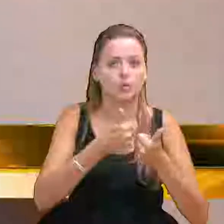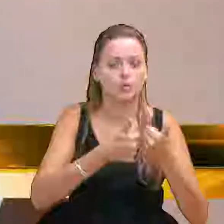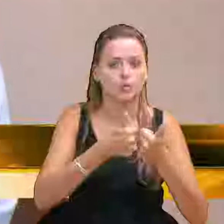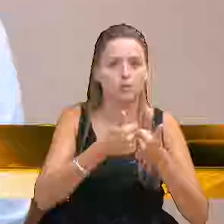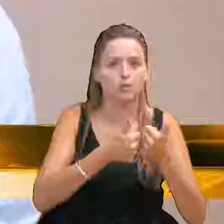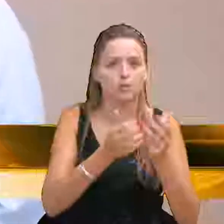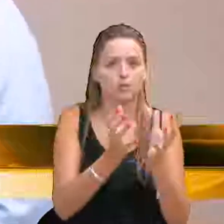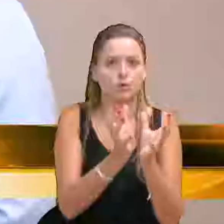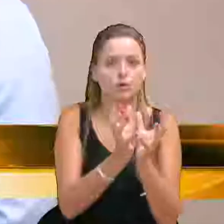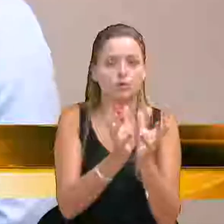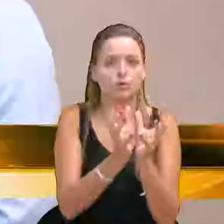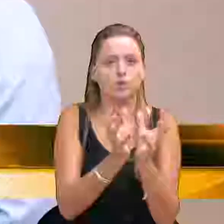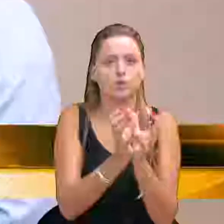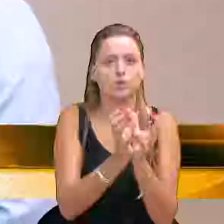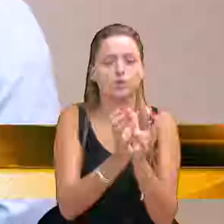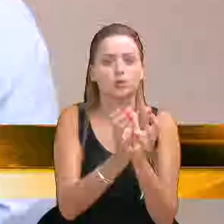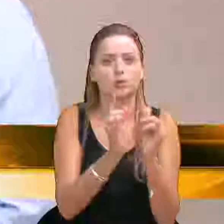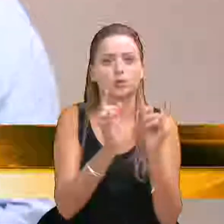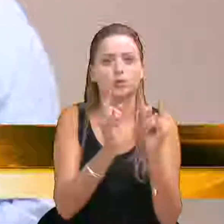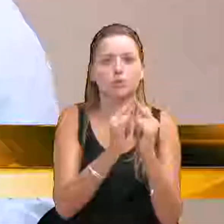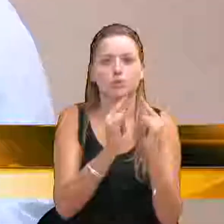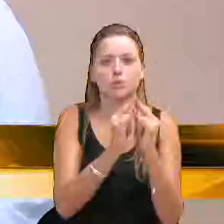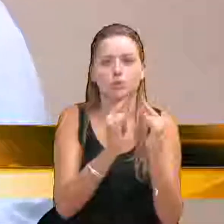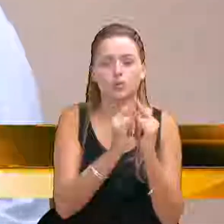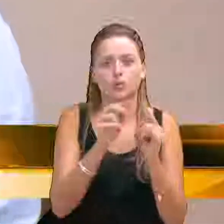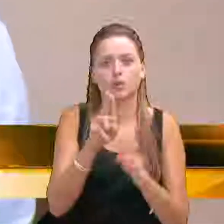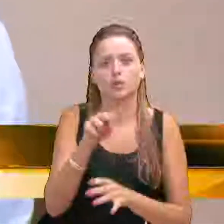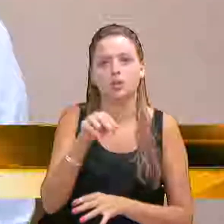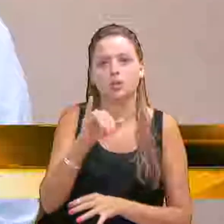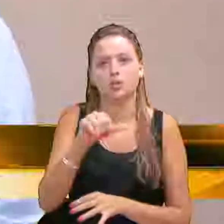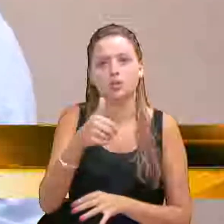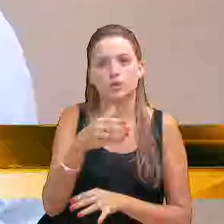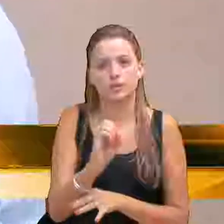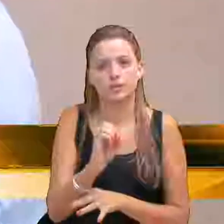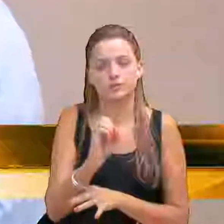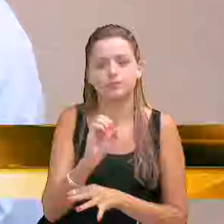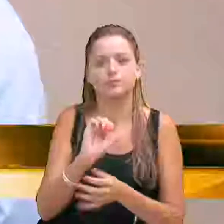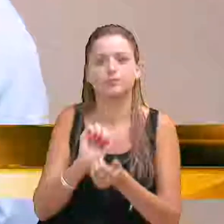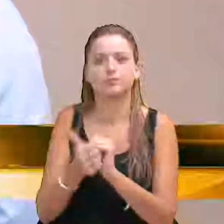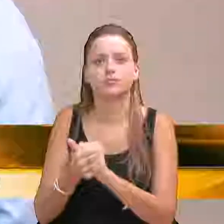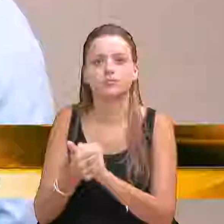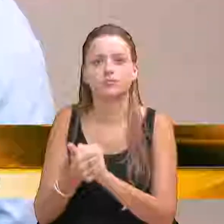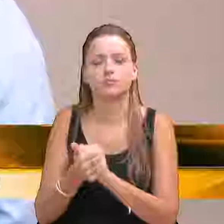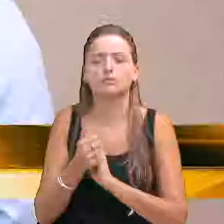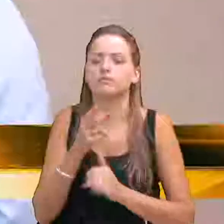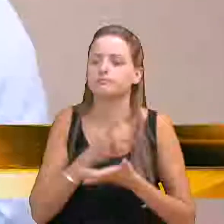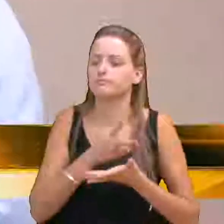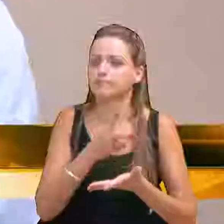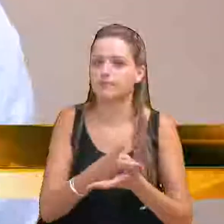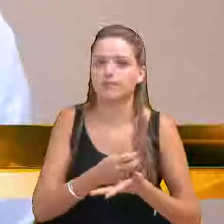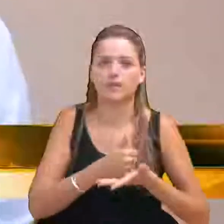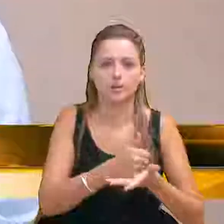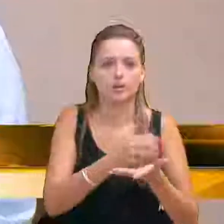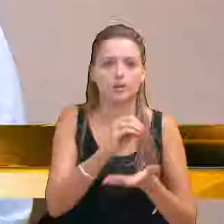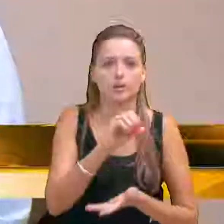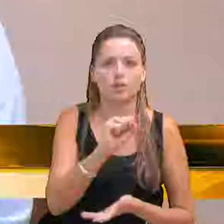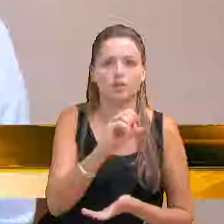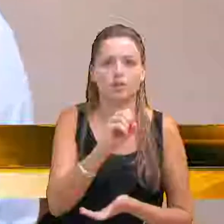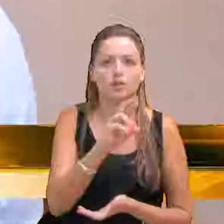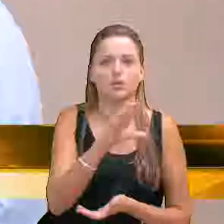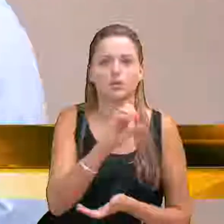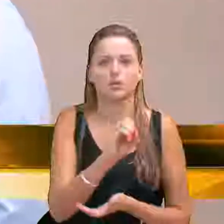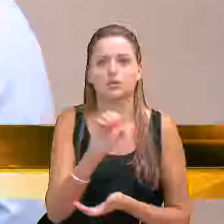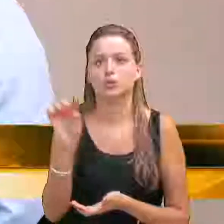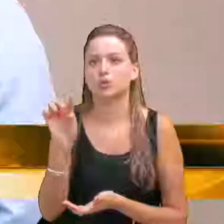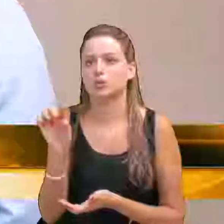Futebol Clube lá do bairro, que foi campeão várias vezes no esporte amador, ele foi também um grande símbolo, juntamente com o Osório, juntamente com o